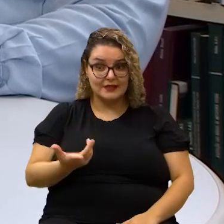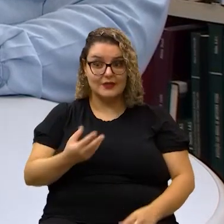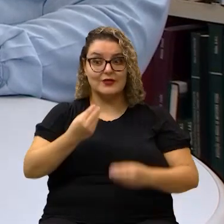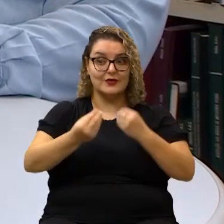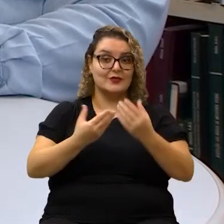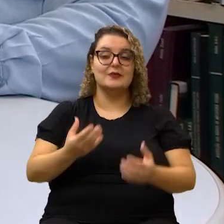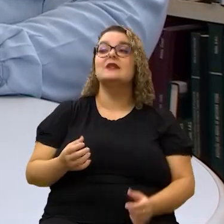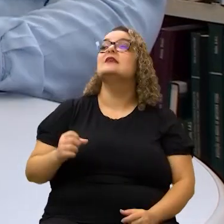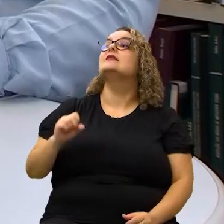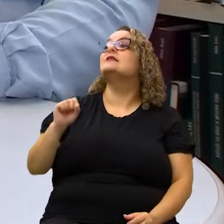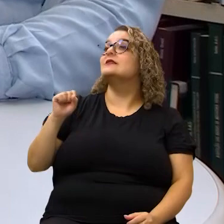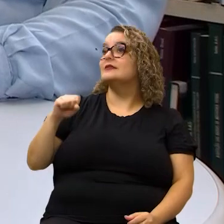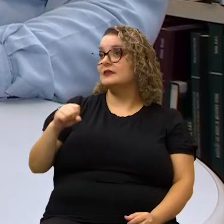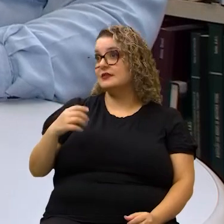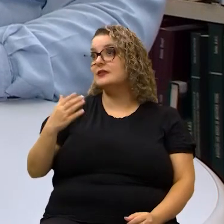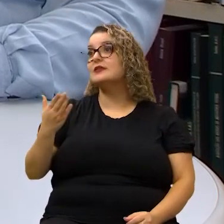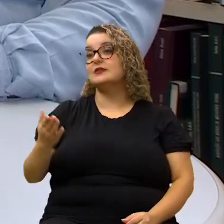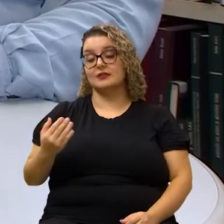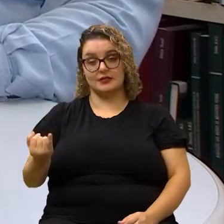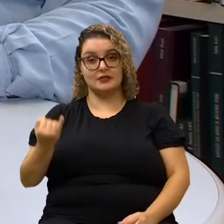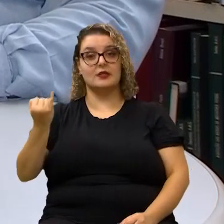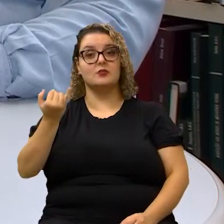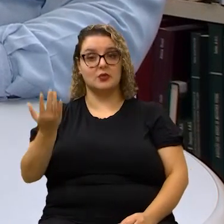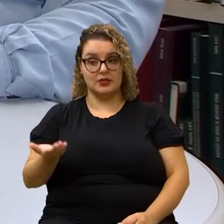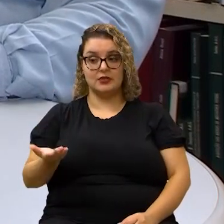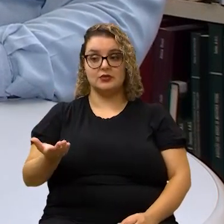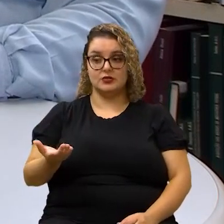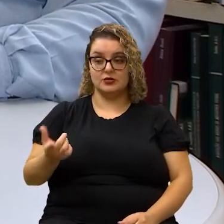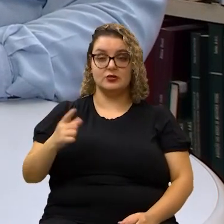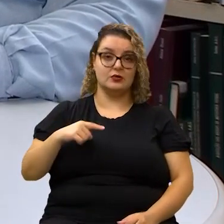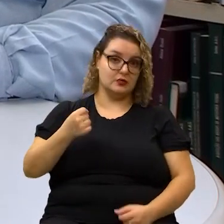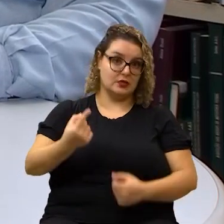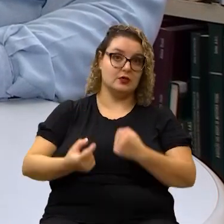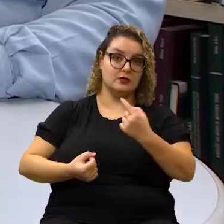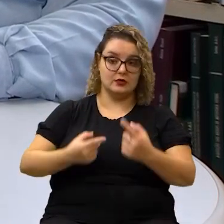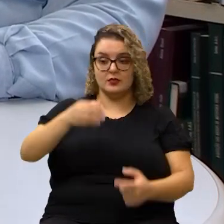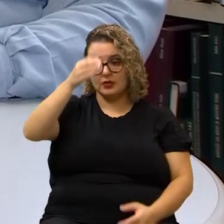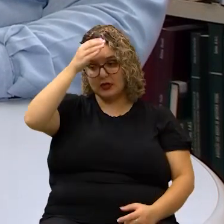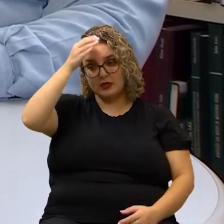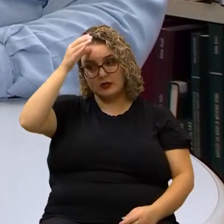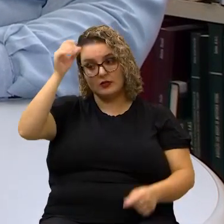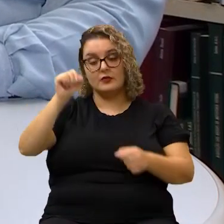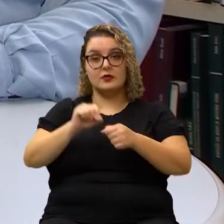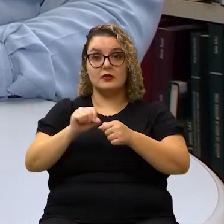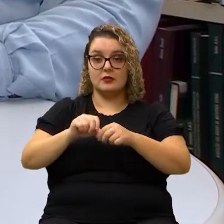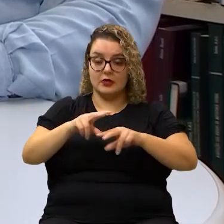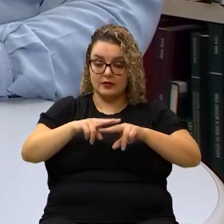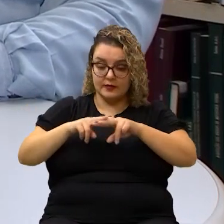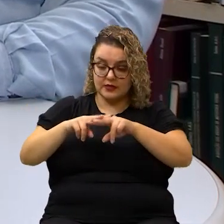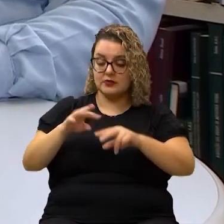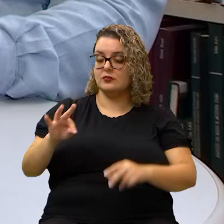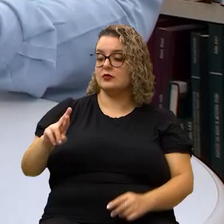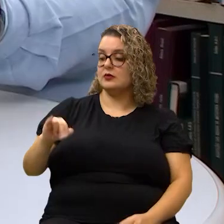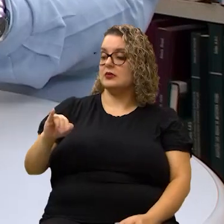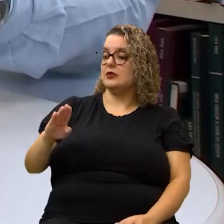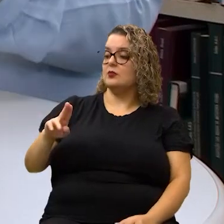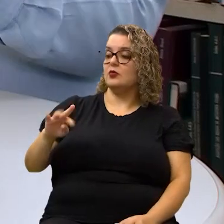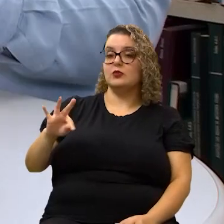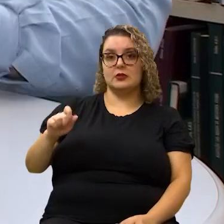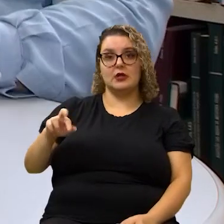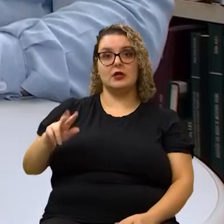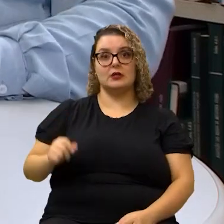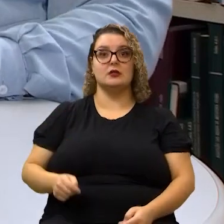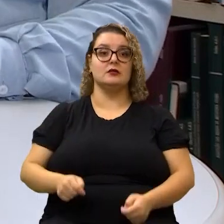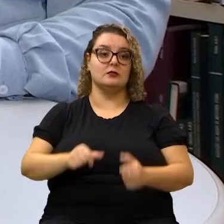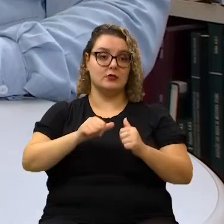isso? Como? Então, esse é um ponto bem interessante e eu tenho até alguns clientes que a gente acaba fazendo revisão tributária e trazendo